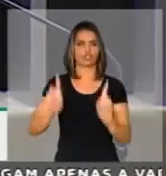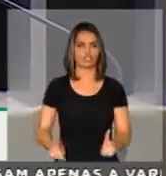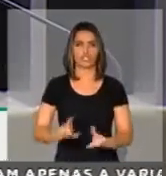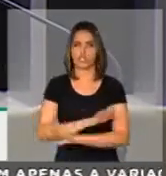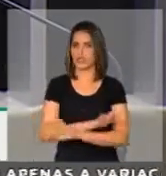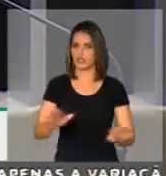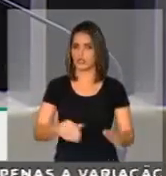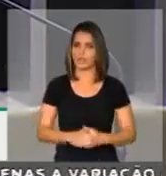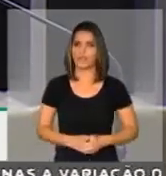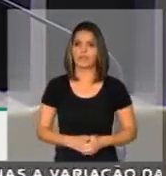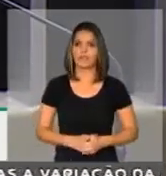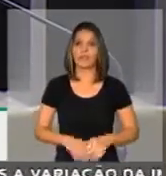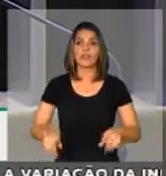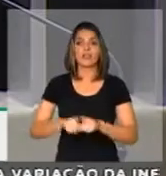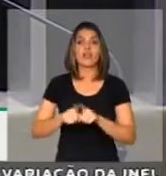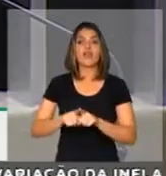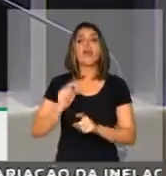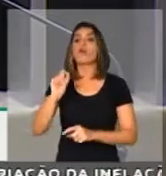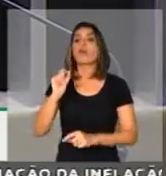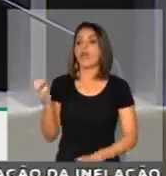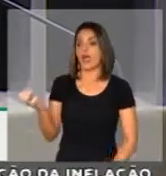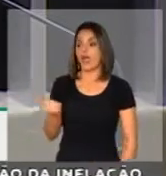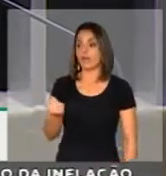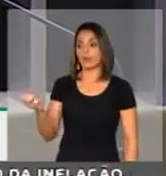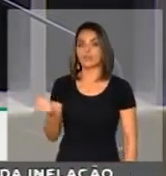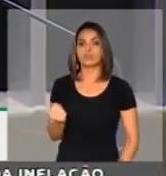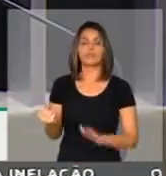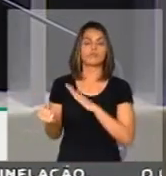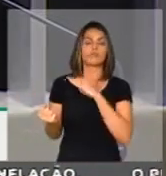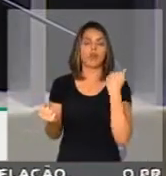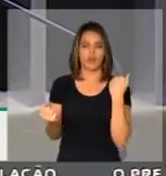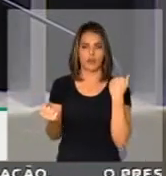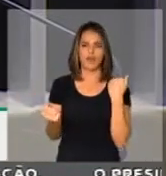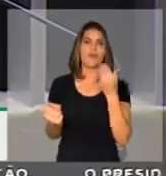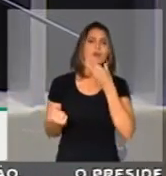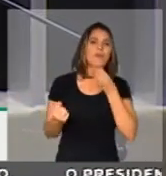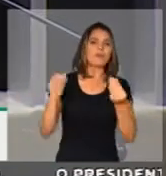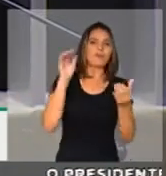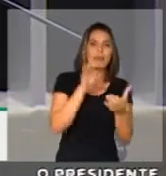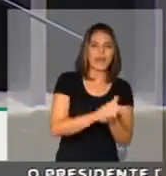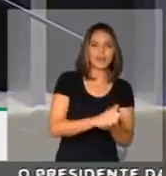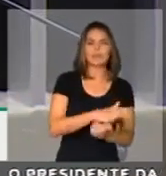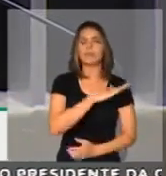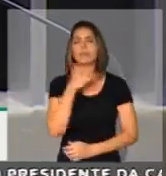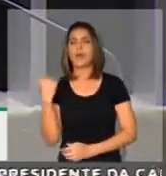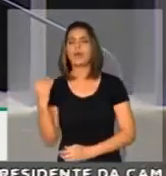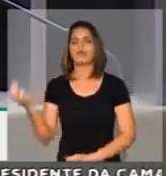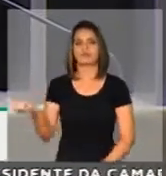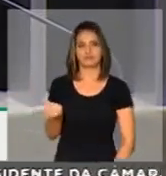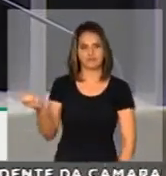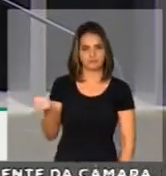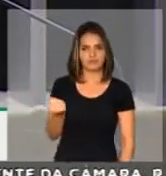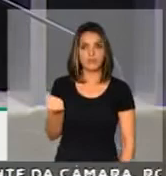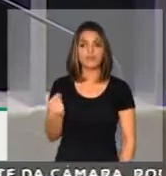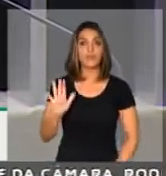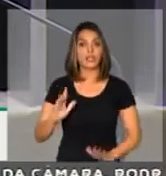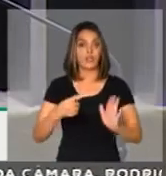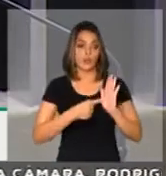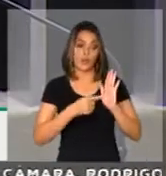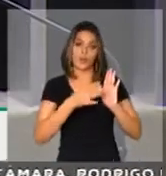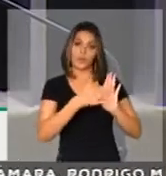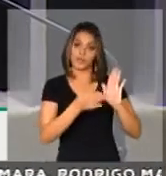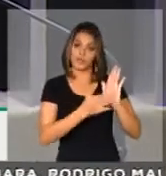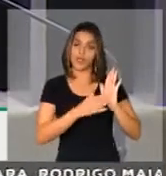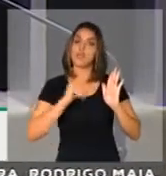casa, cheguei e continuo nesta luta na defesa dos aposentados. Eu entendo que a reforma, como eu disse no início da minha